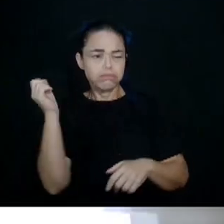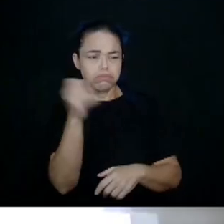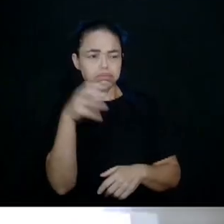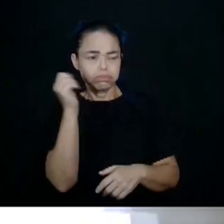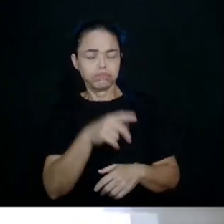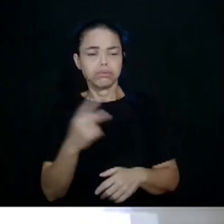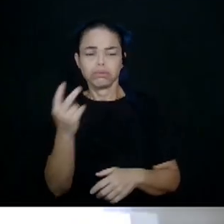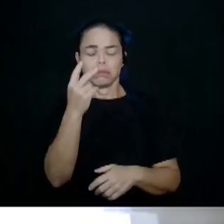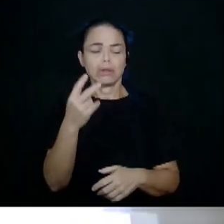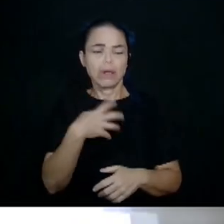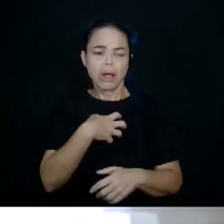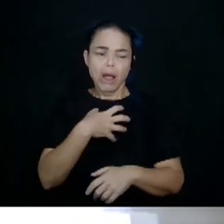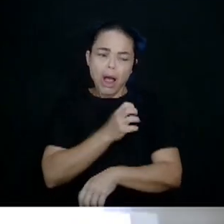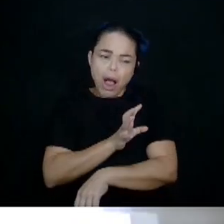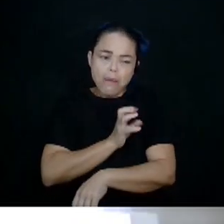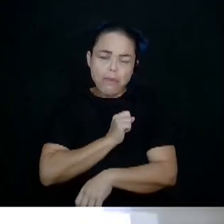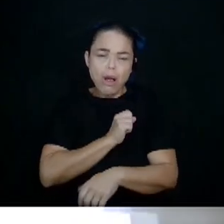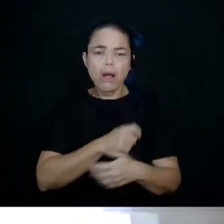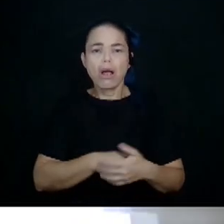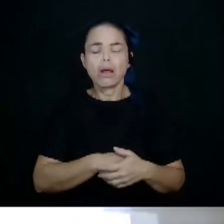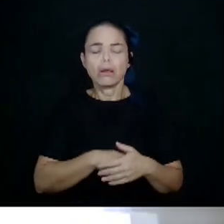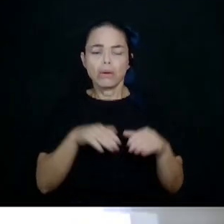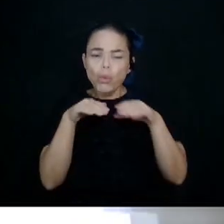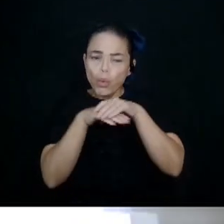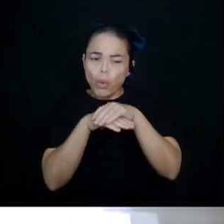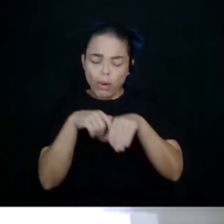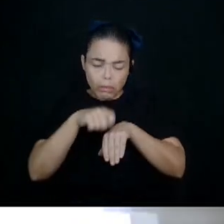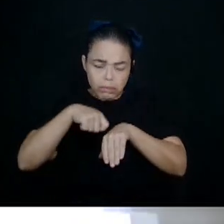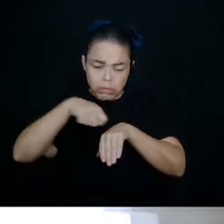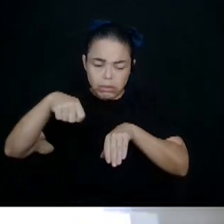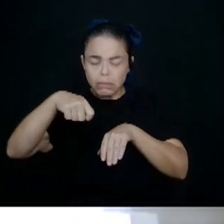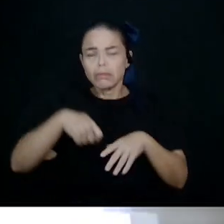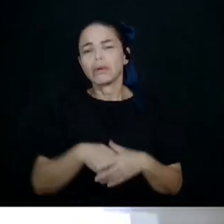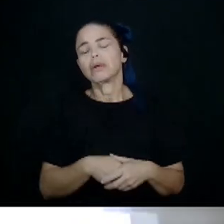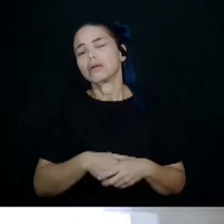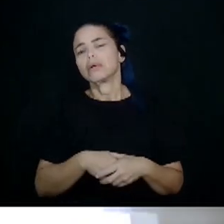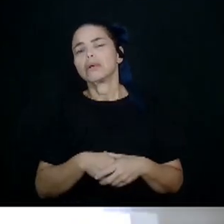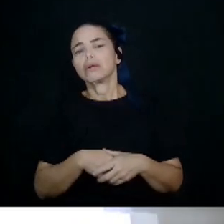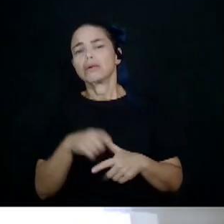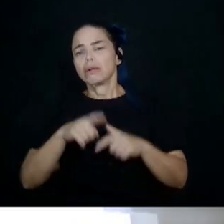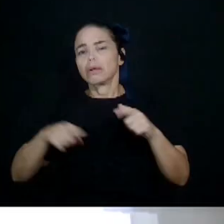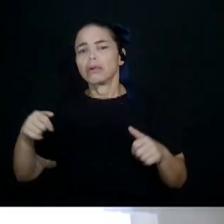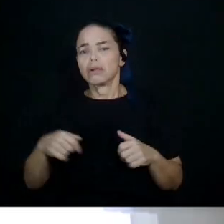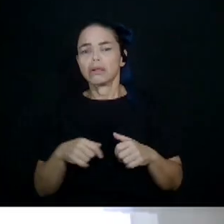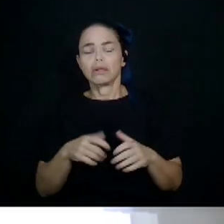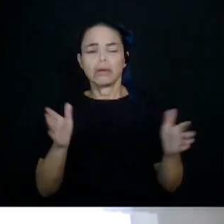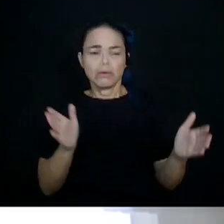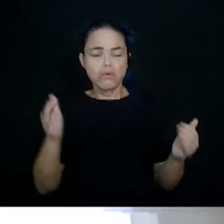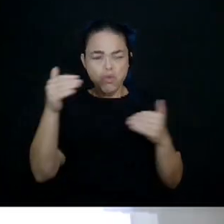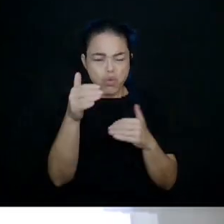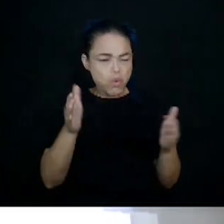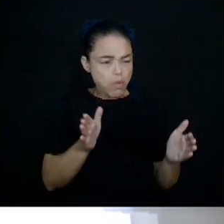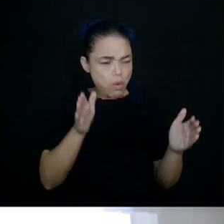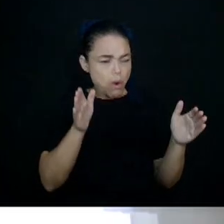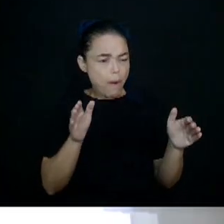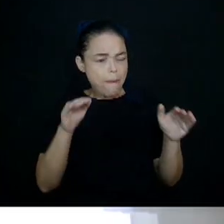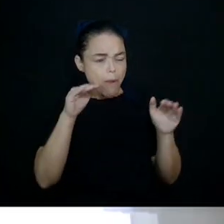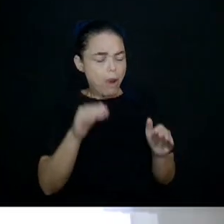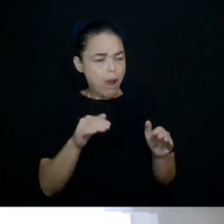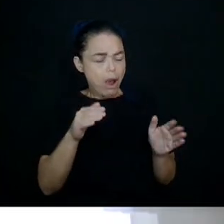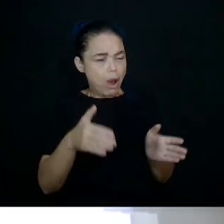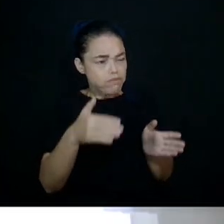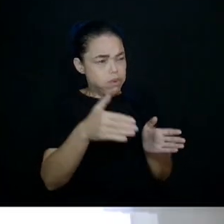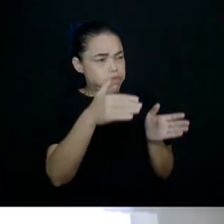afetivo, como vocês mencionaram, um sapato, até realmente objetos como caixas, né? Embalagens, né?